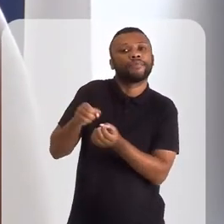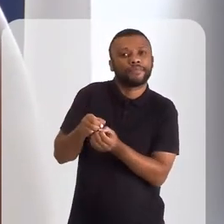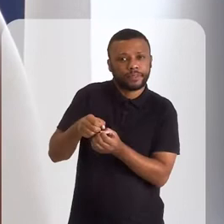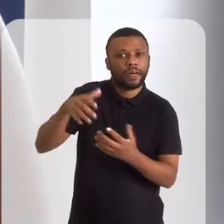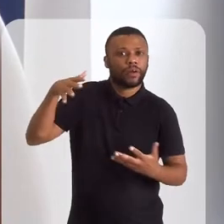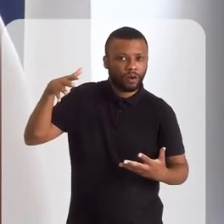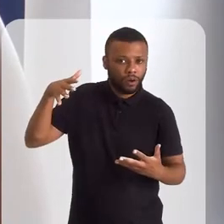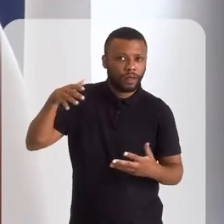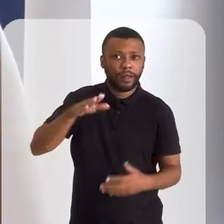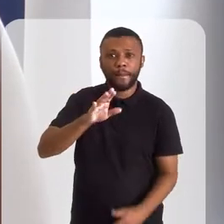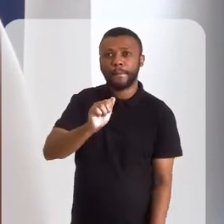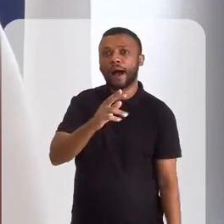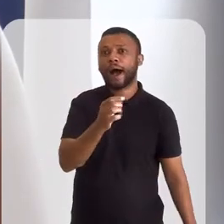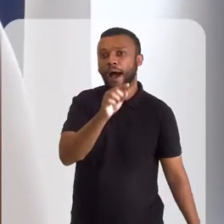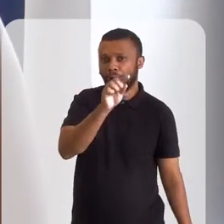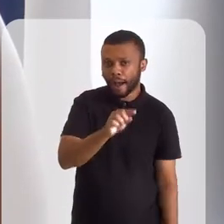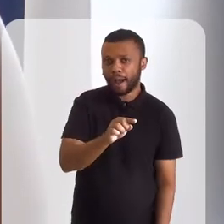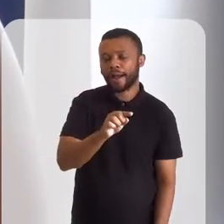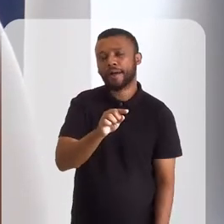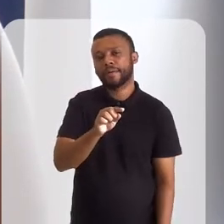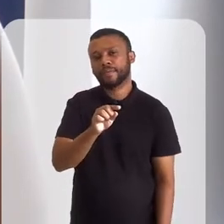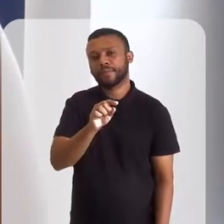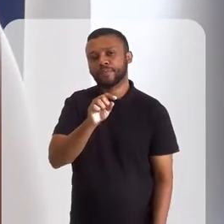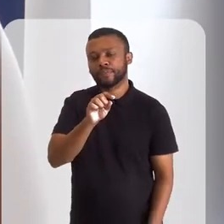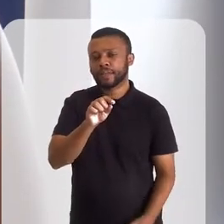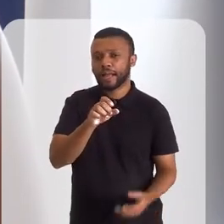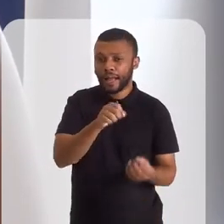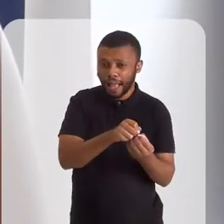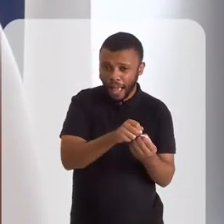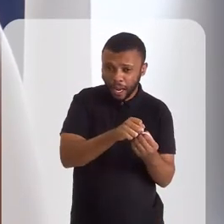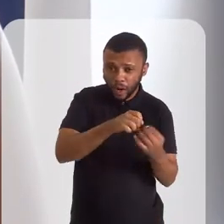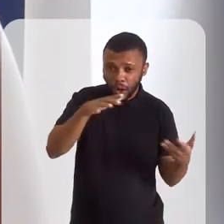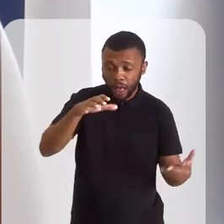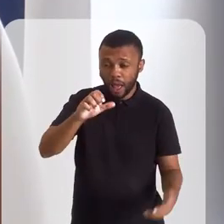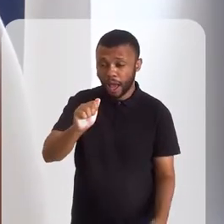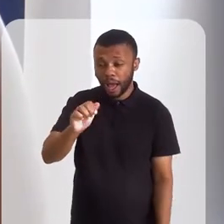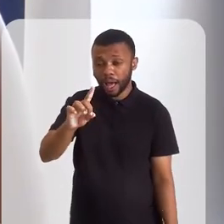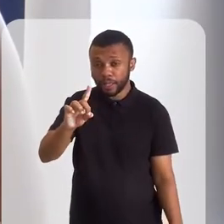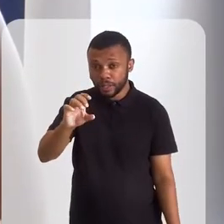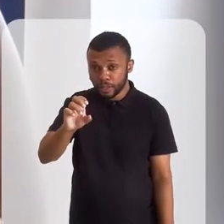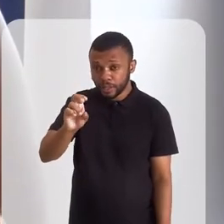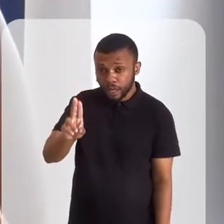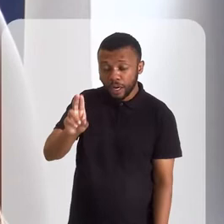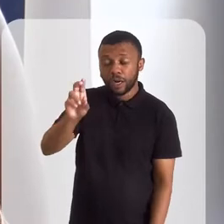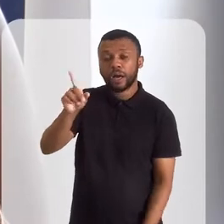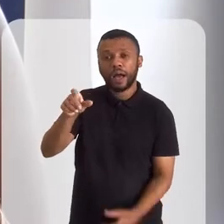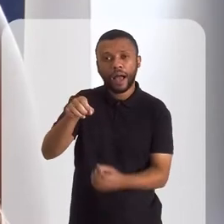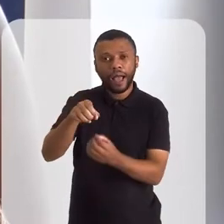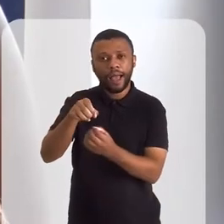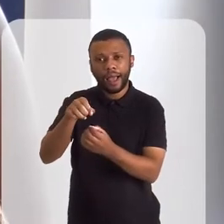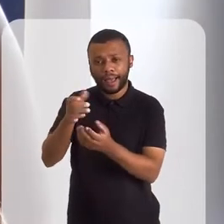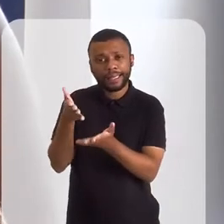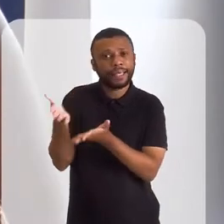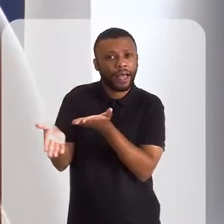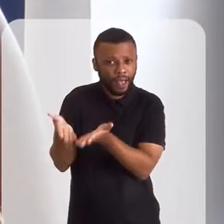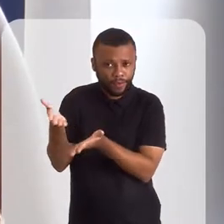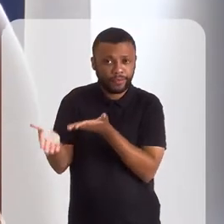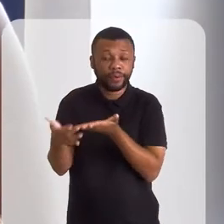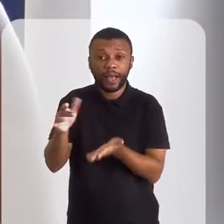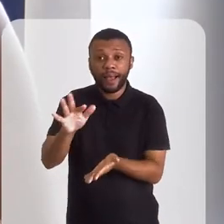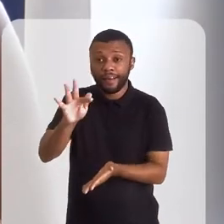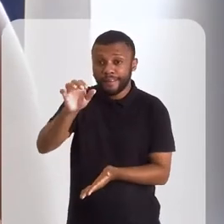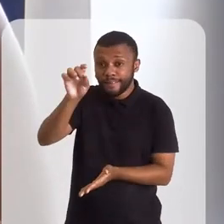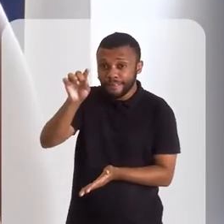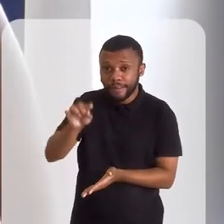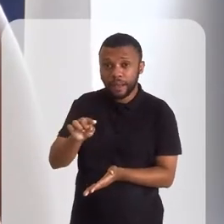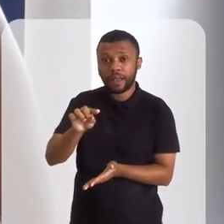significa servo da glória, né? Bahá, glória. Abdu, servo. Então, Abdu'l-Bahá, ele vem e é o centro